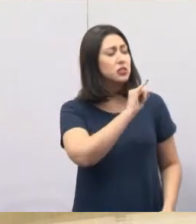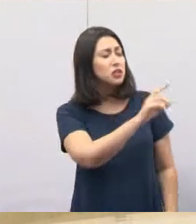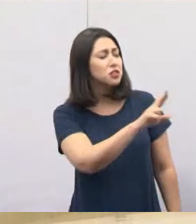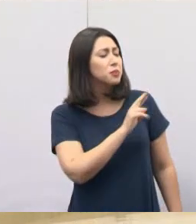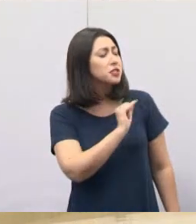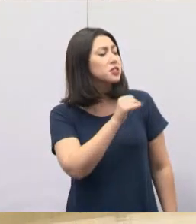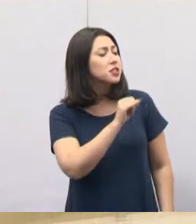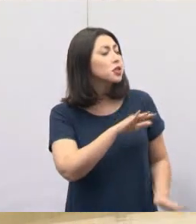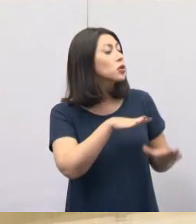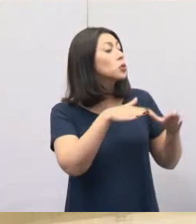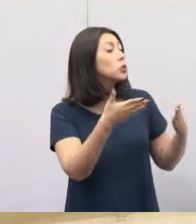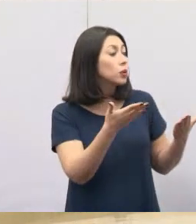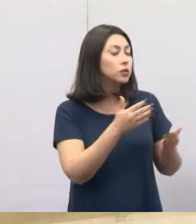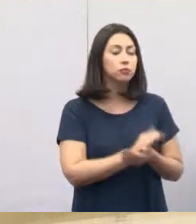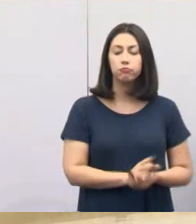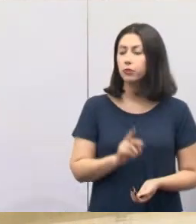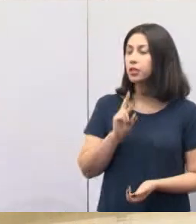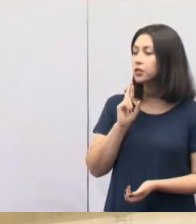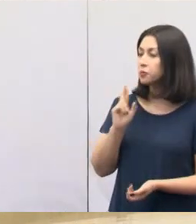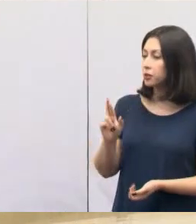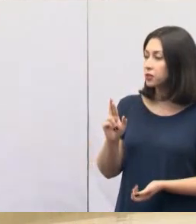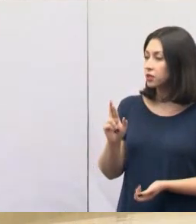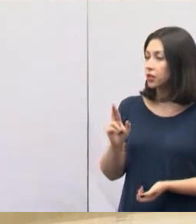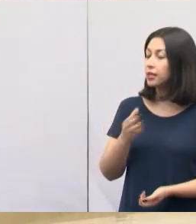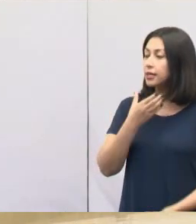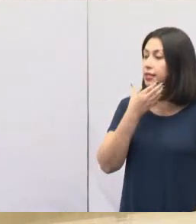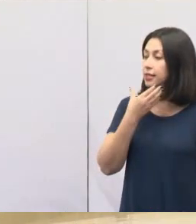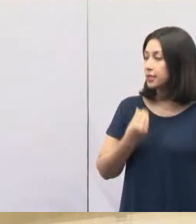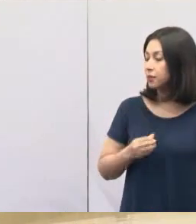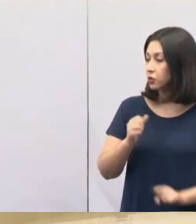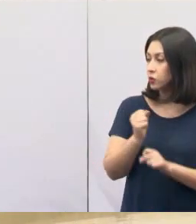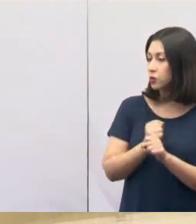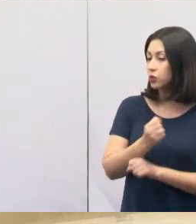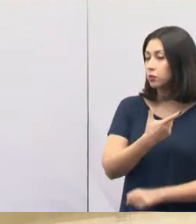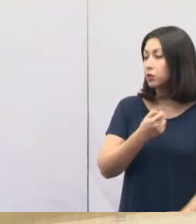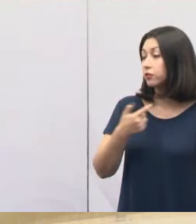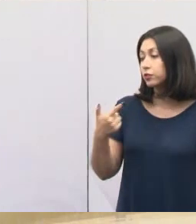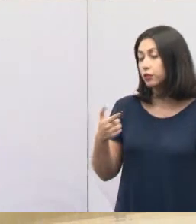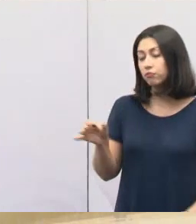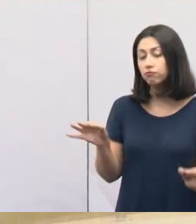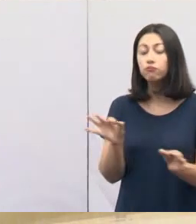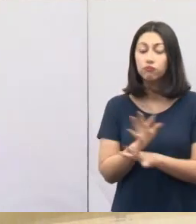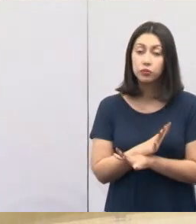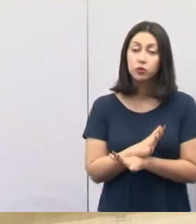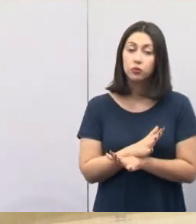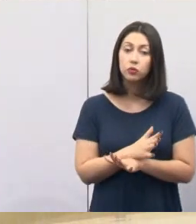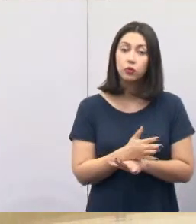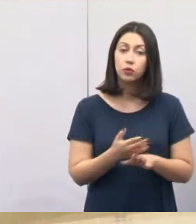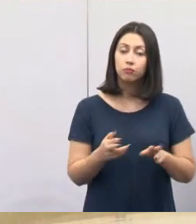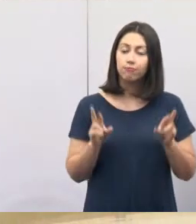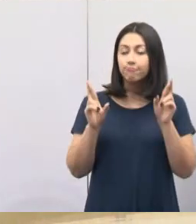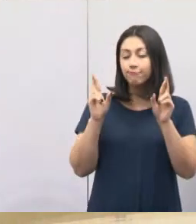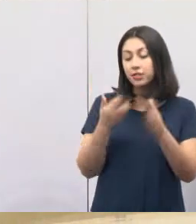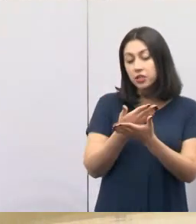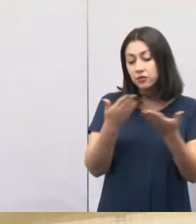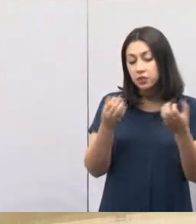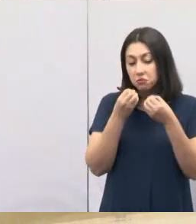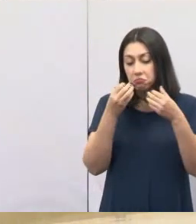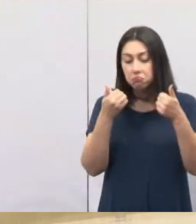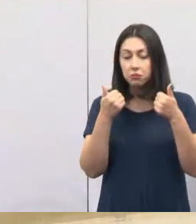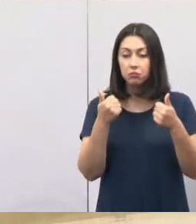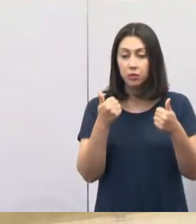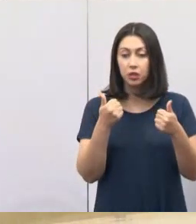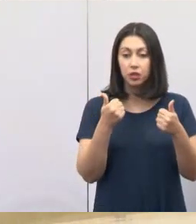positivo, qual a data prevista? Resposta: dezembro de 2022. Sem mais para o momento, registro voto de estima e